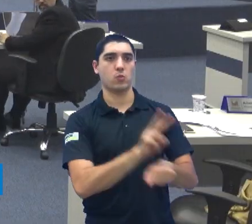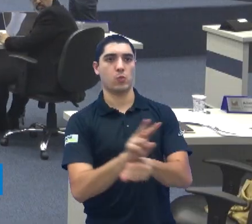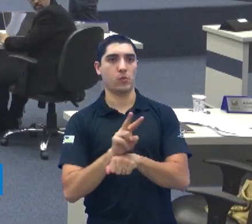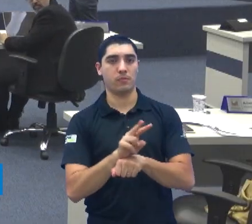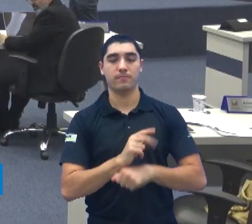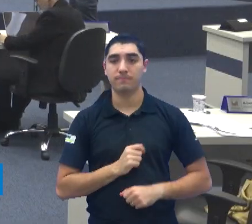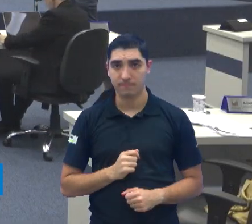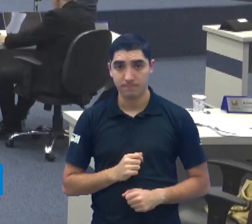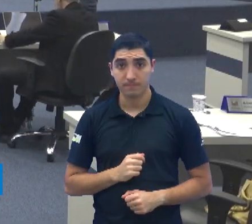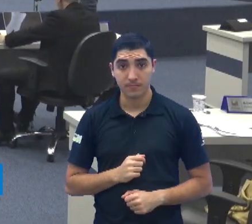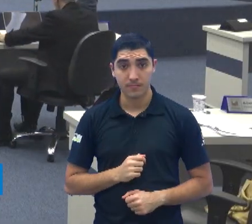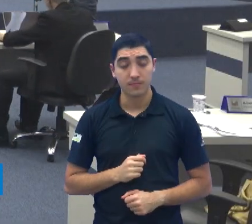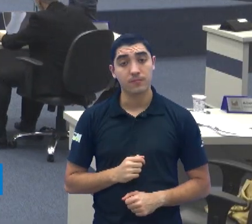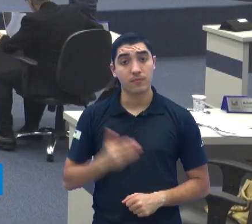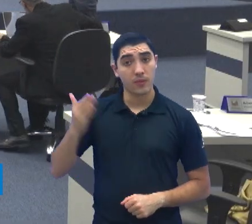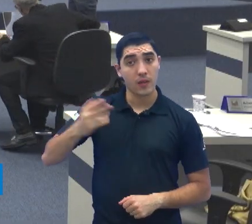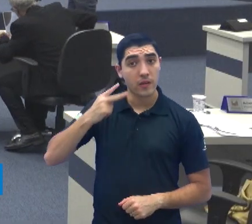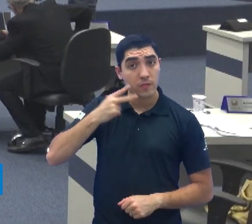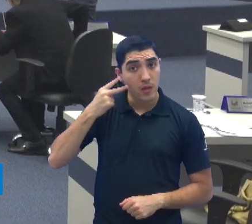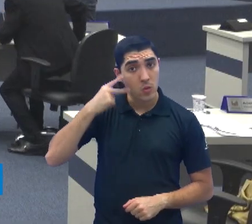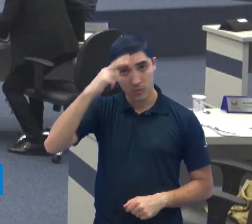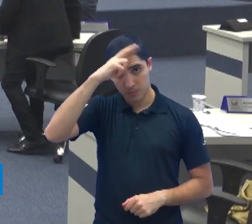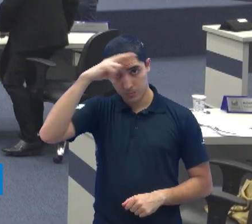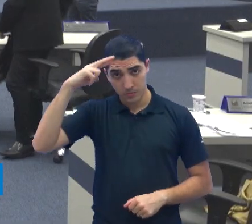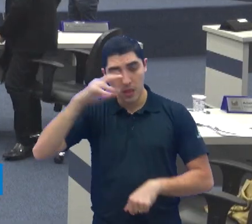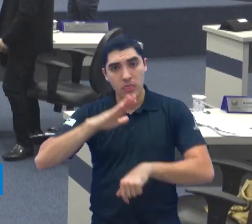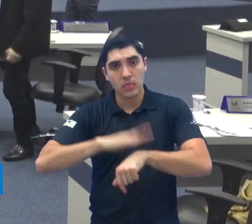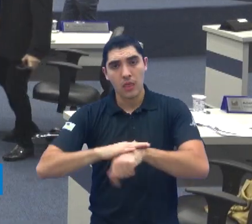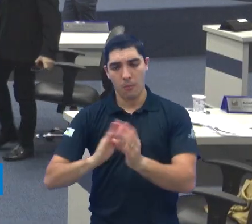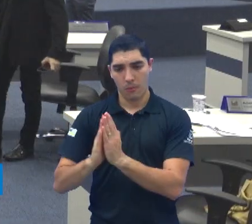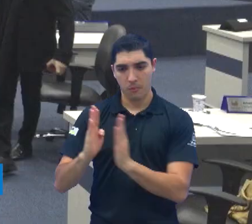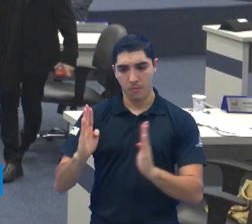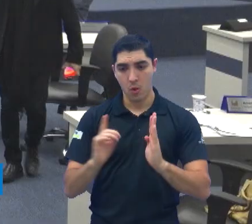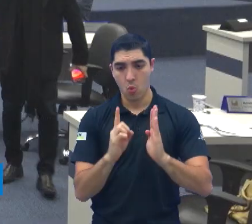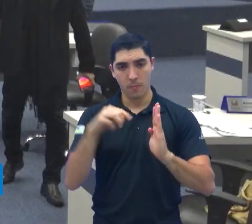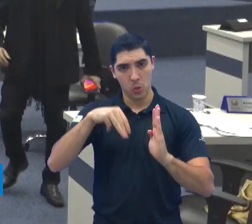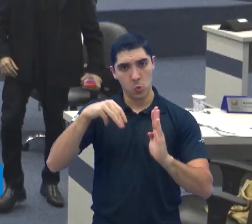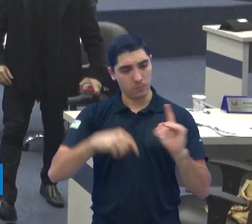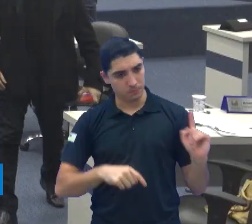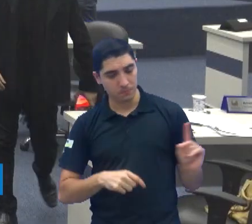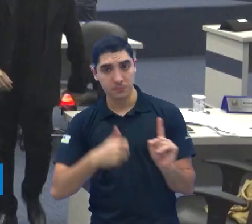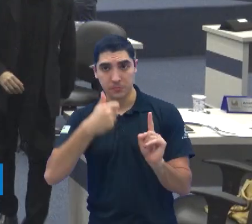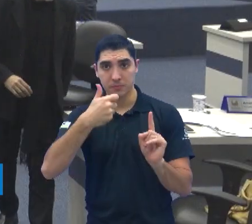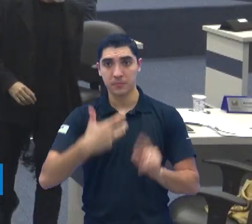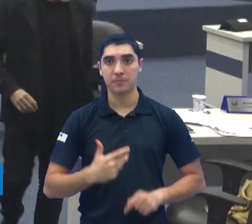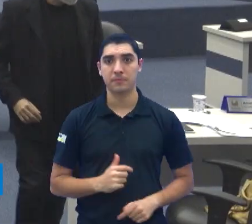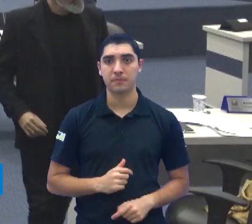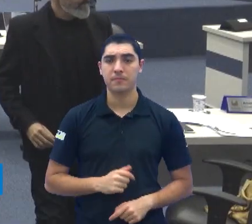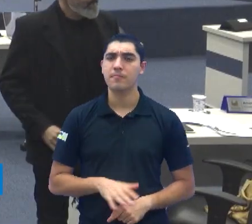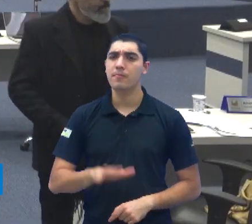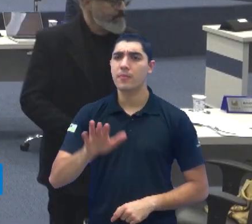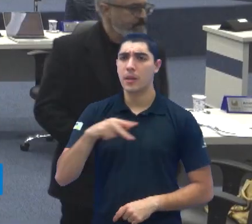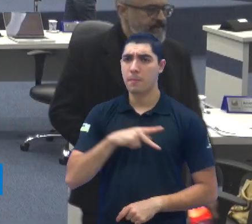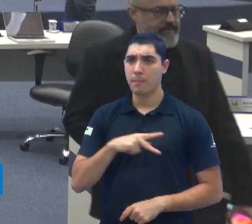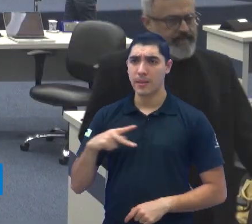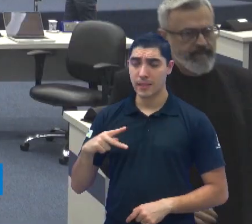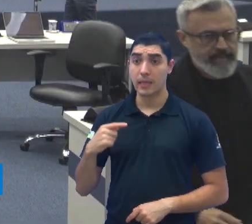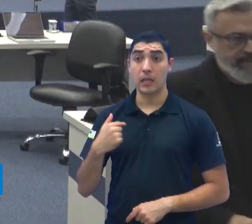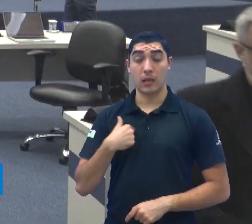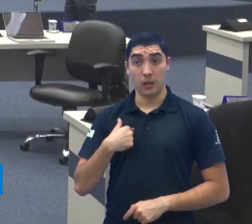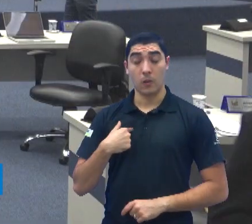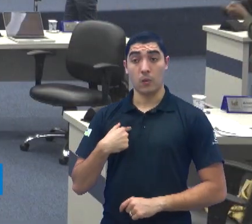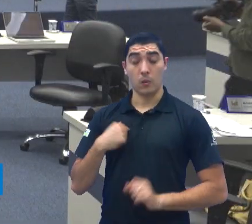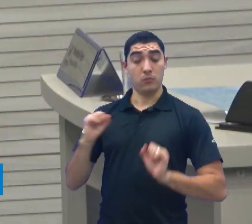Justificativo de votação, vereador Roberto Chaga, por tempo de 1 minuto. Senhor presidente, eu recebo com muita preocupação essa